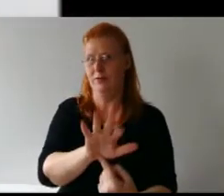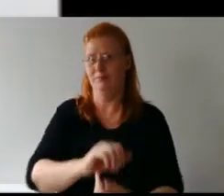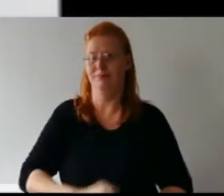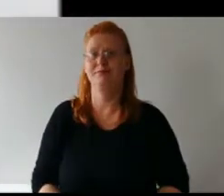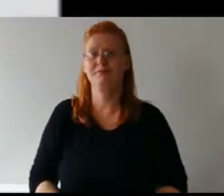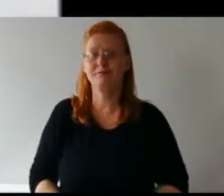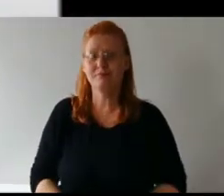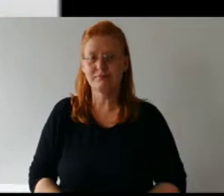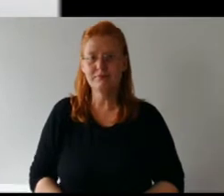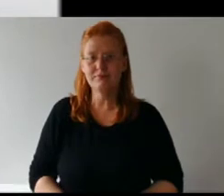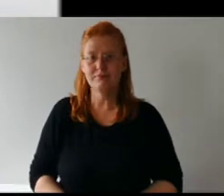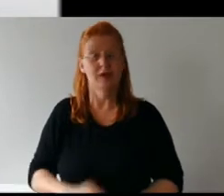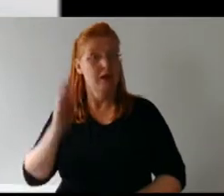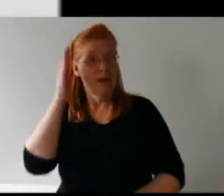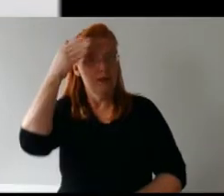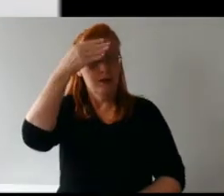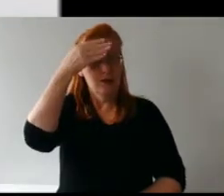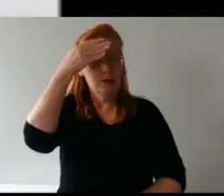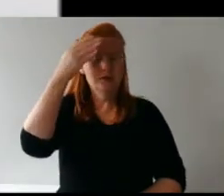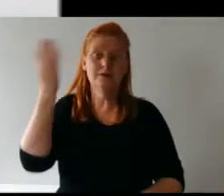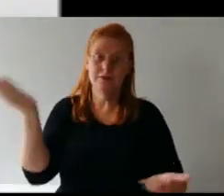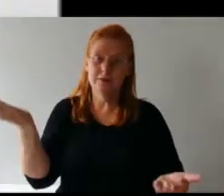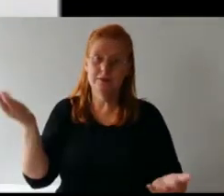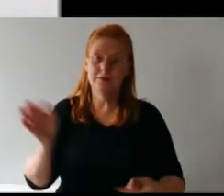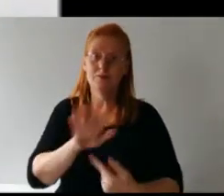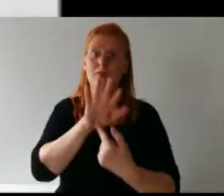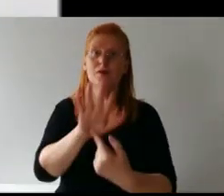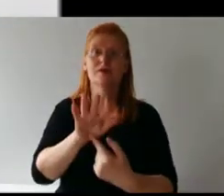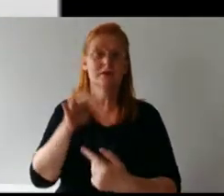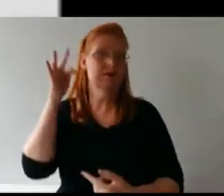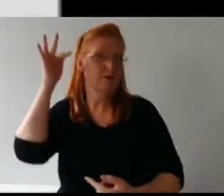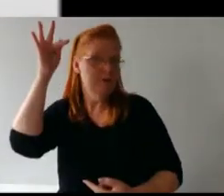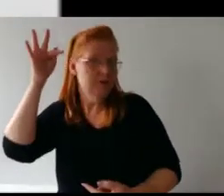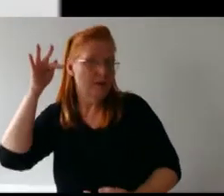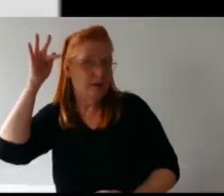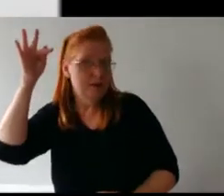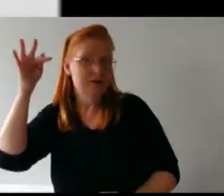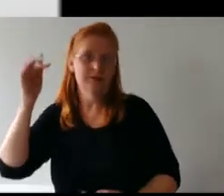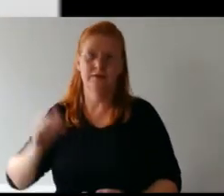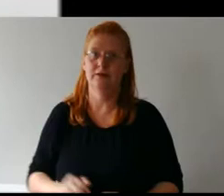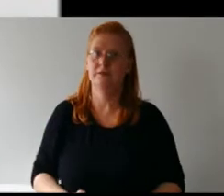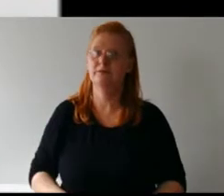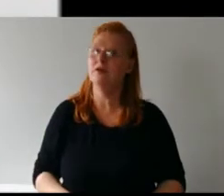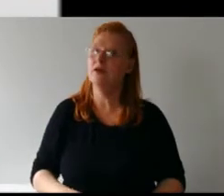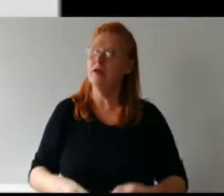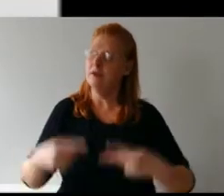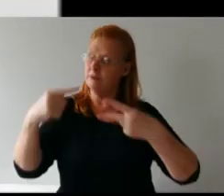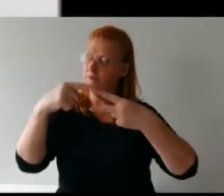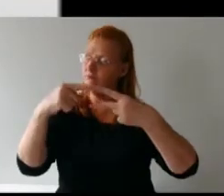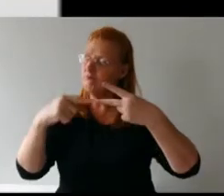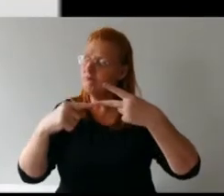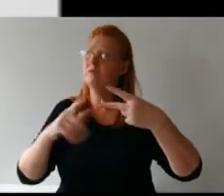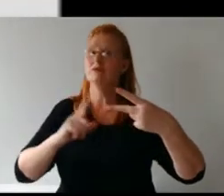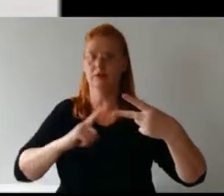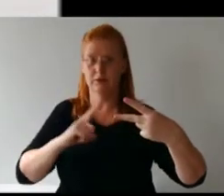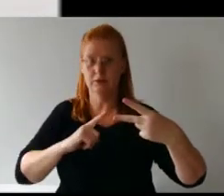Segundo ponto de vista do filósofo Gilles Deleuze. O filósofo